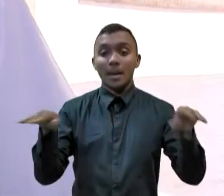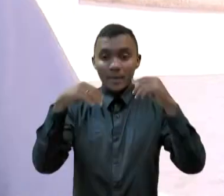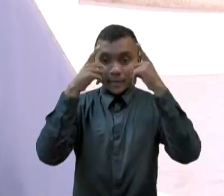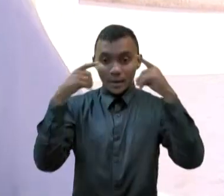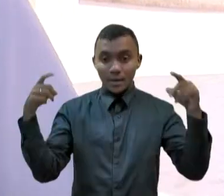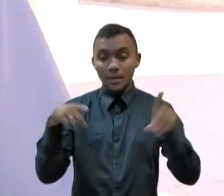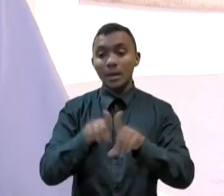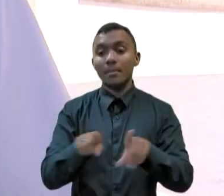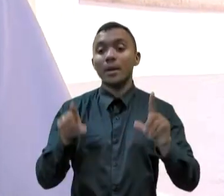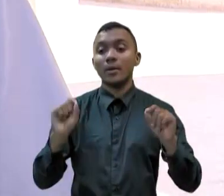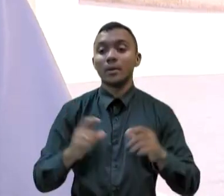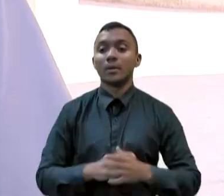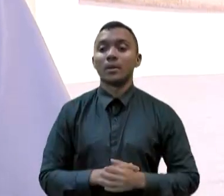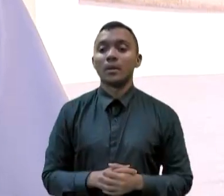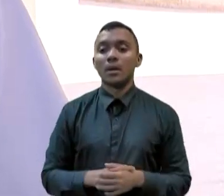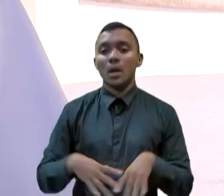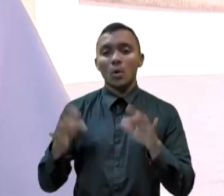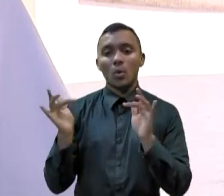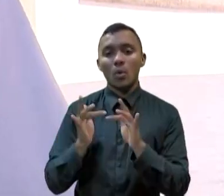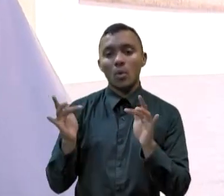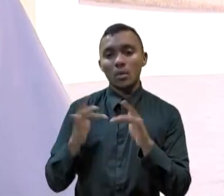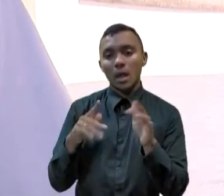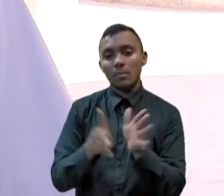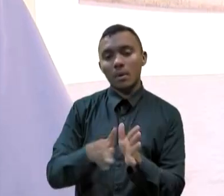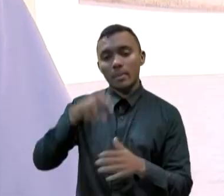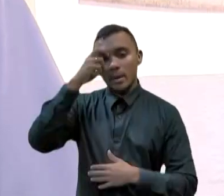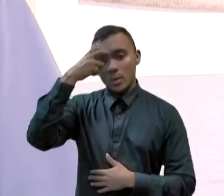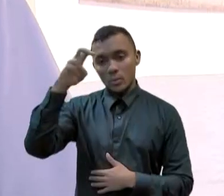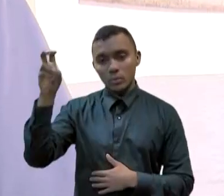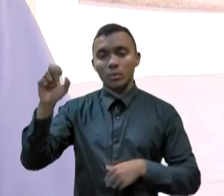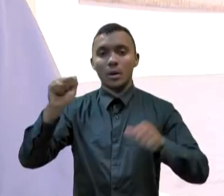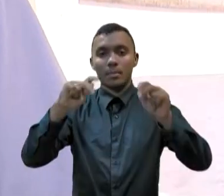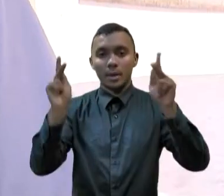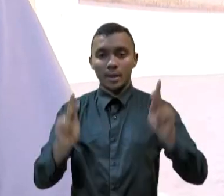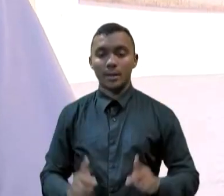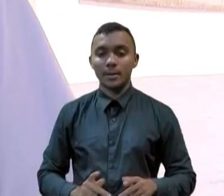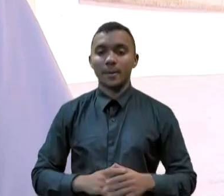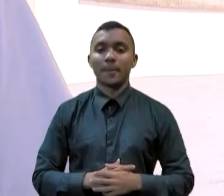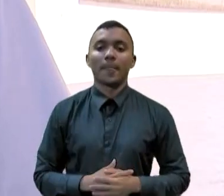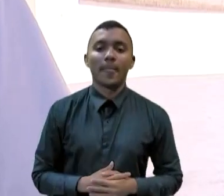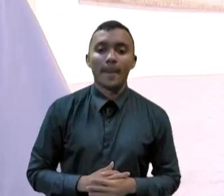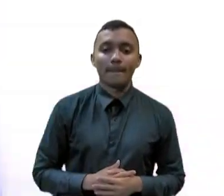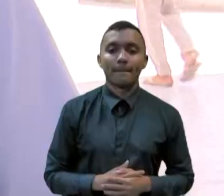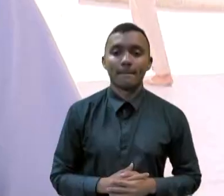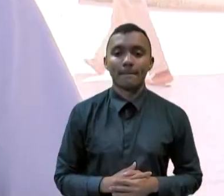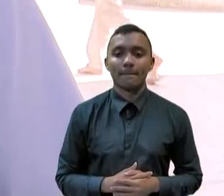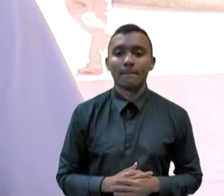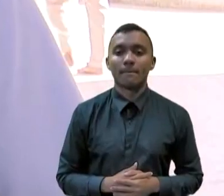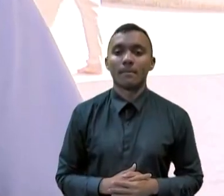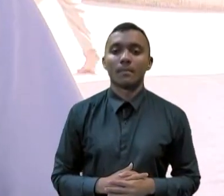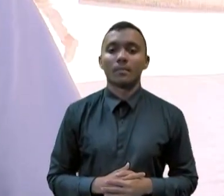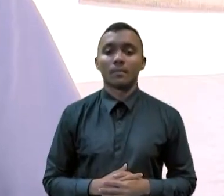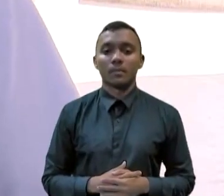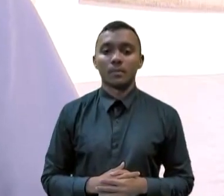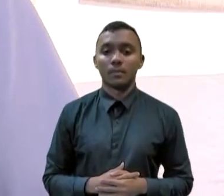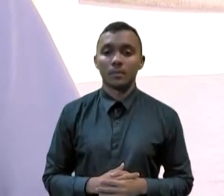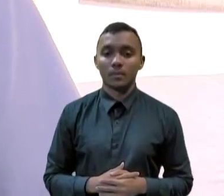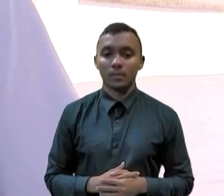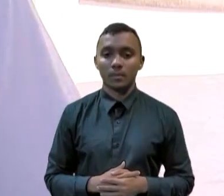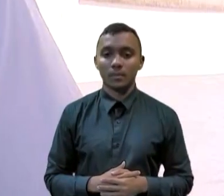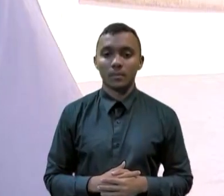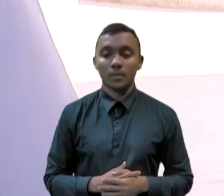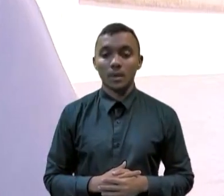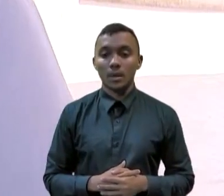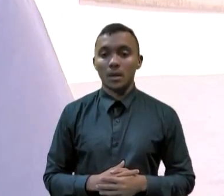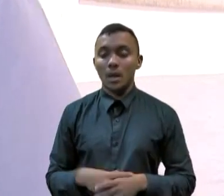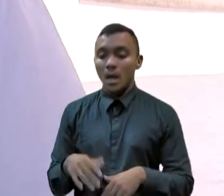estabelecer contatos de cultura de paz, é uma construção da cultura de paz nas escolas, um reforço no